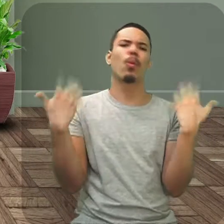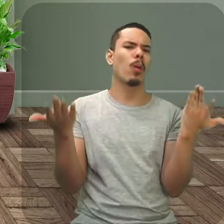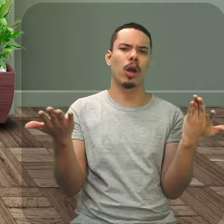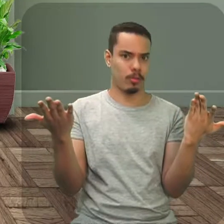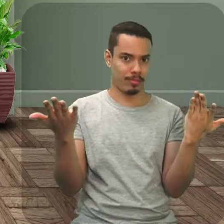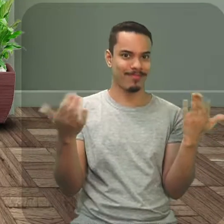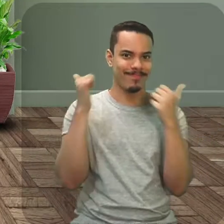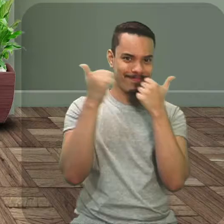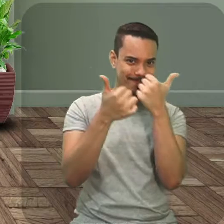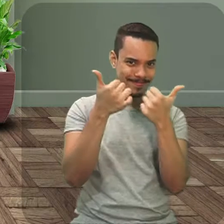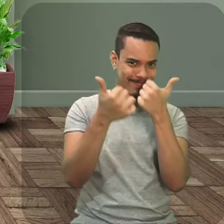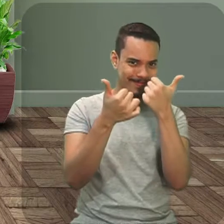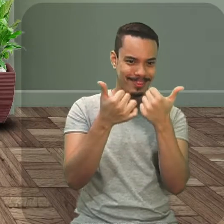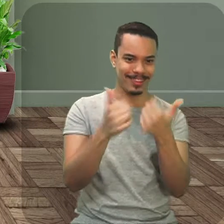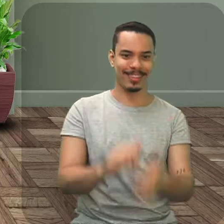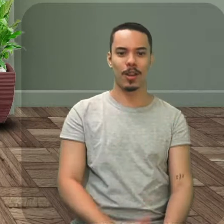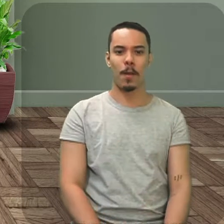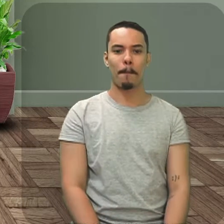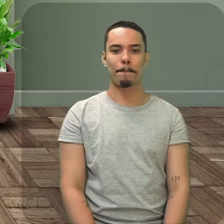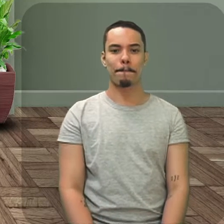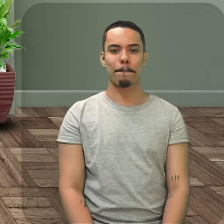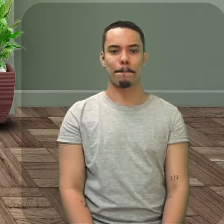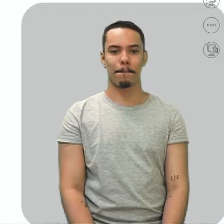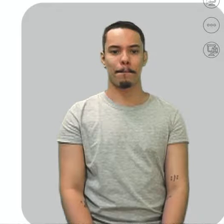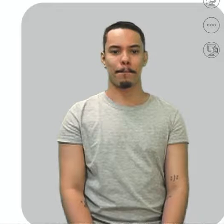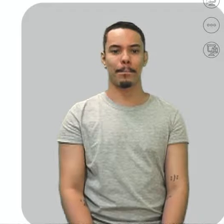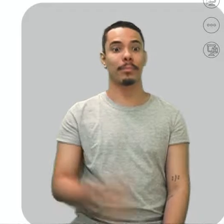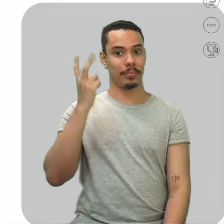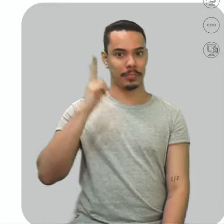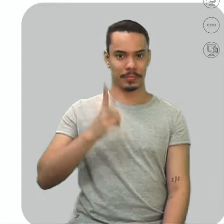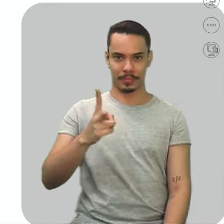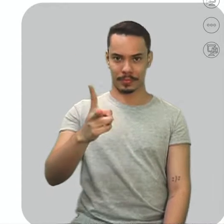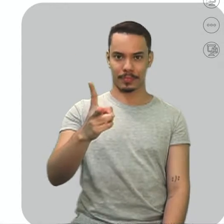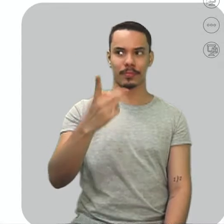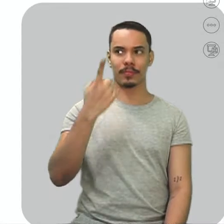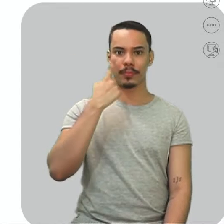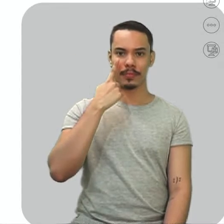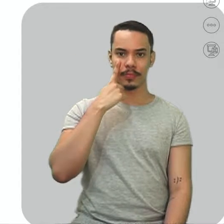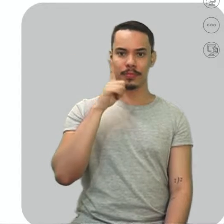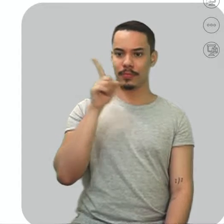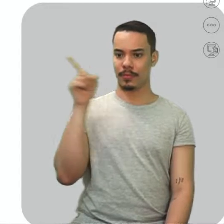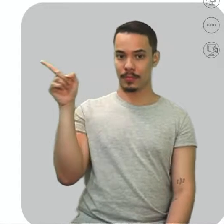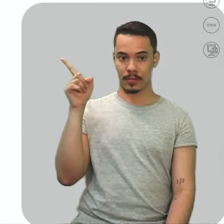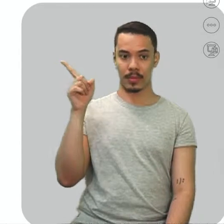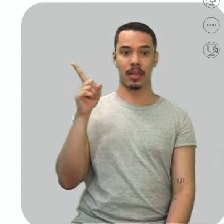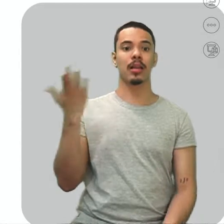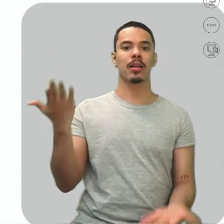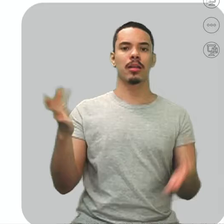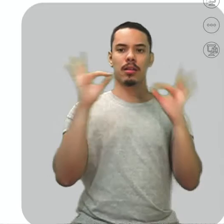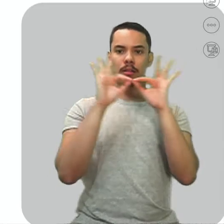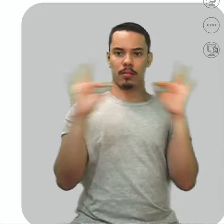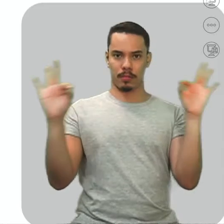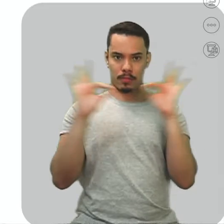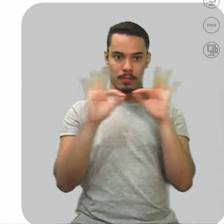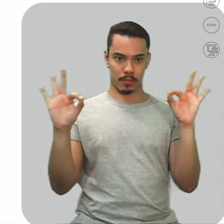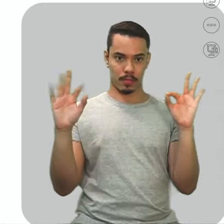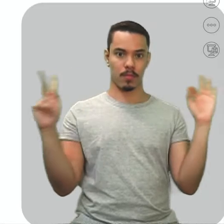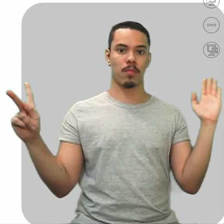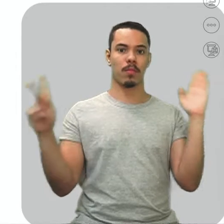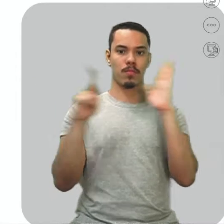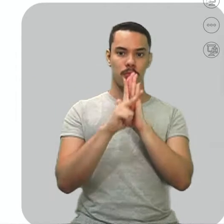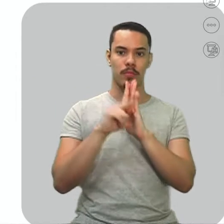tá bom e a continuando e as orações coordenada